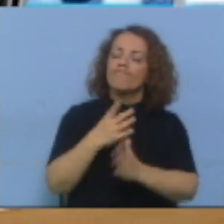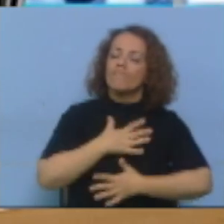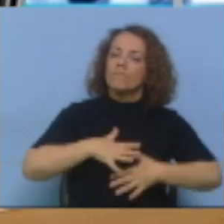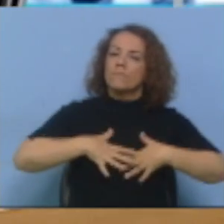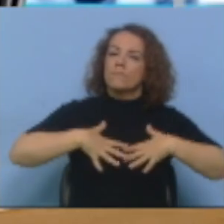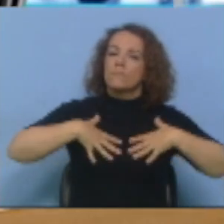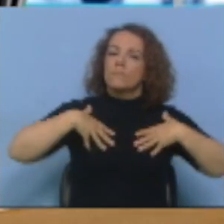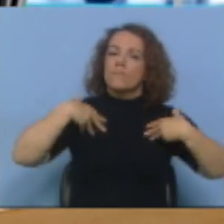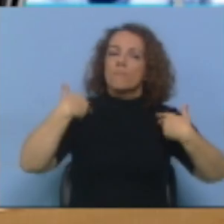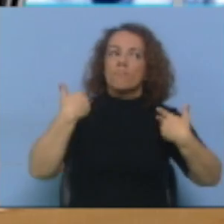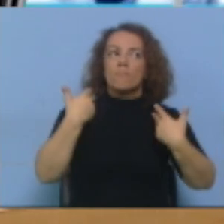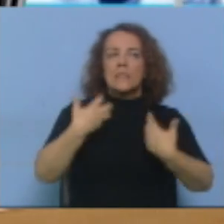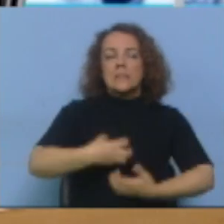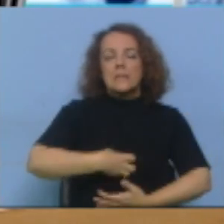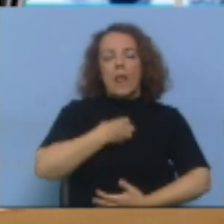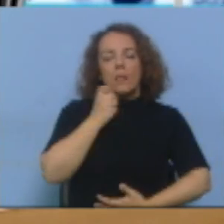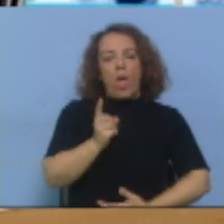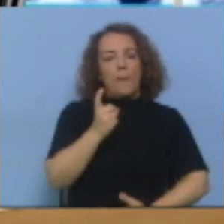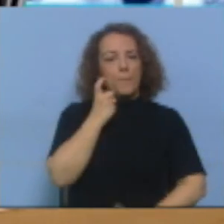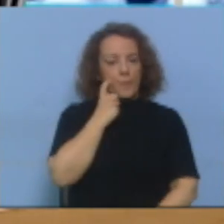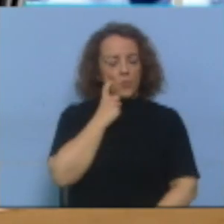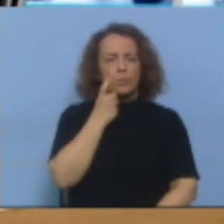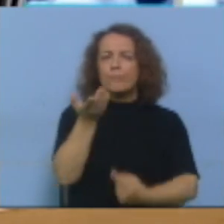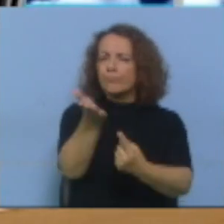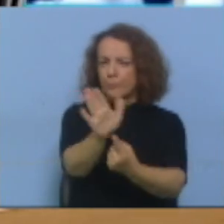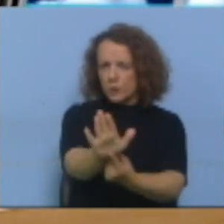viver a Páscoa. E eu vejo, por exemplo,